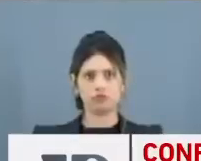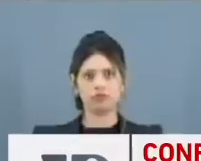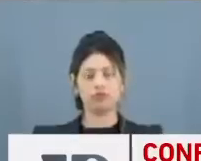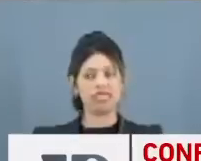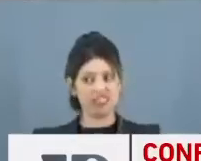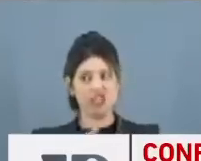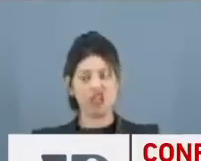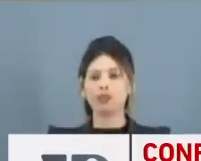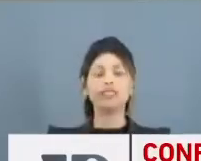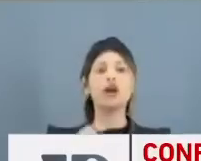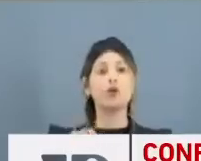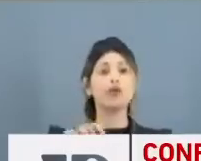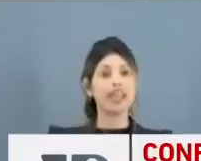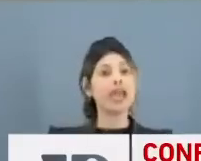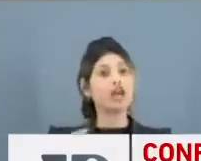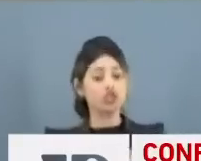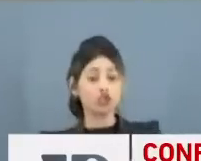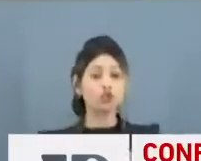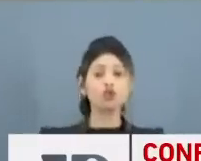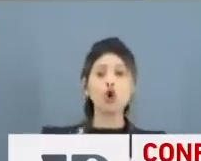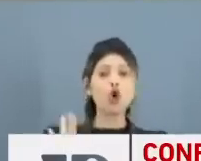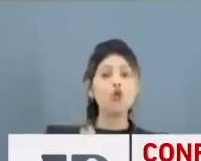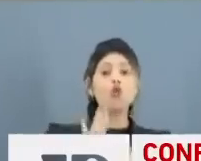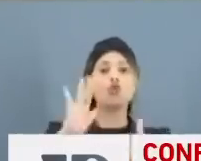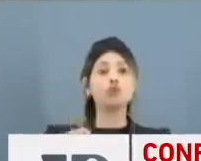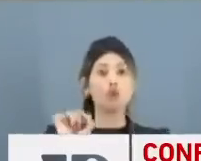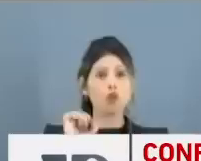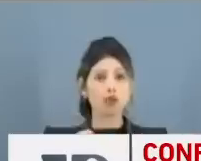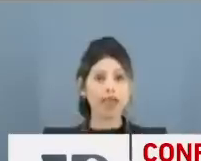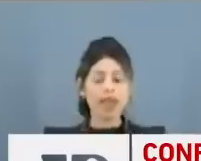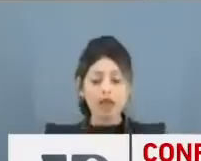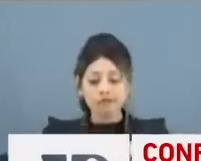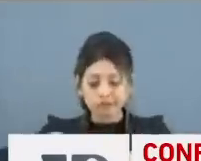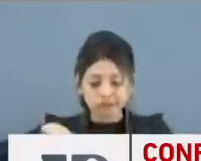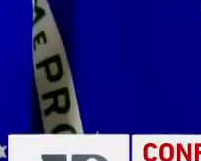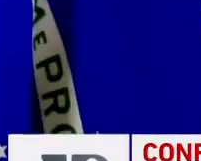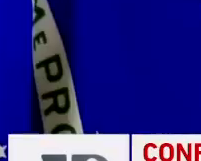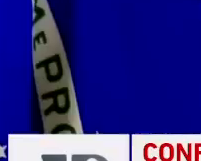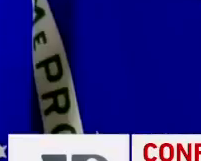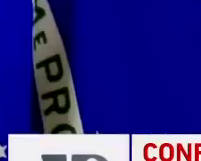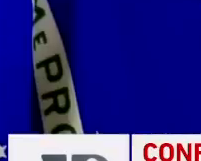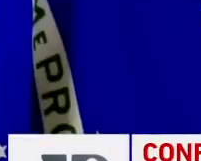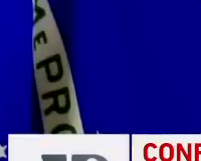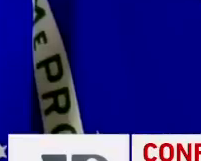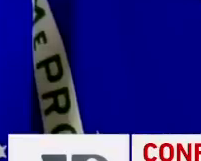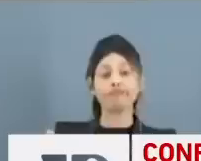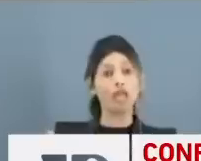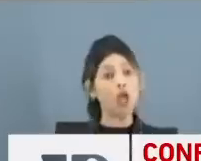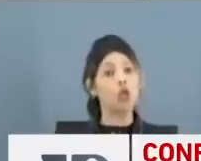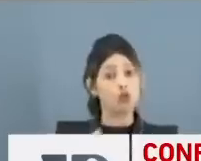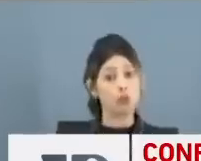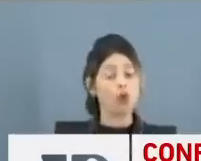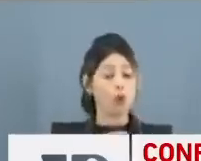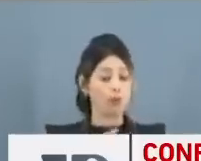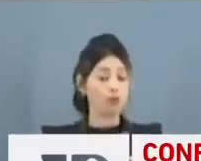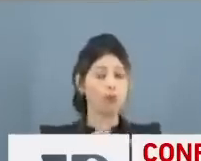de Infraestrutura. E segundo ele, o grande embaixador da legalidade ambiental é o presidente Lula.